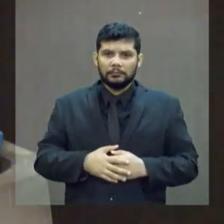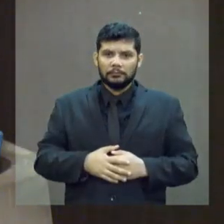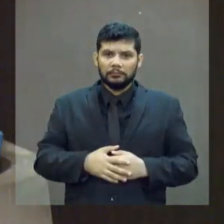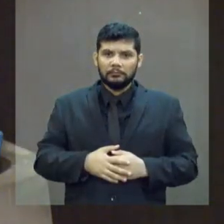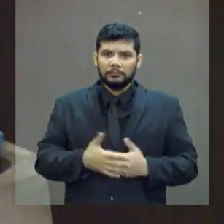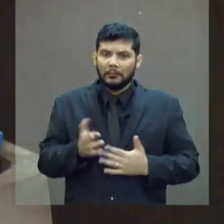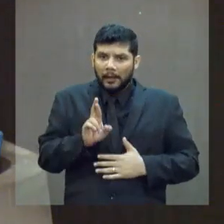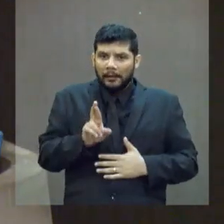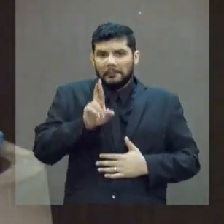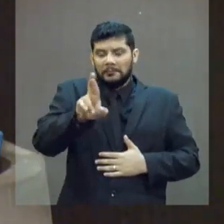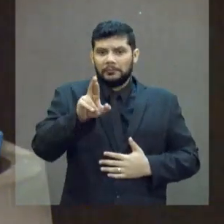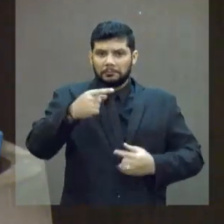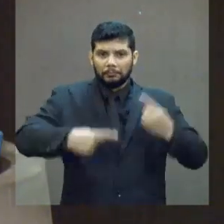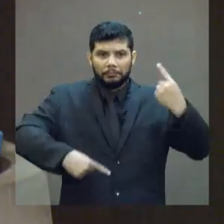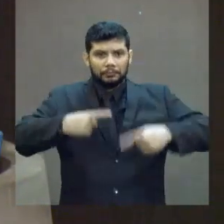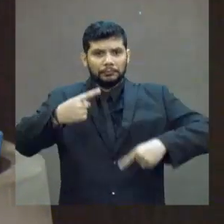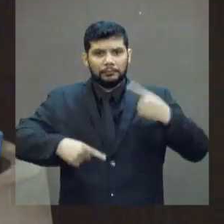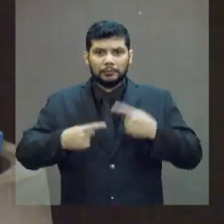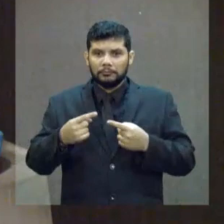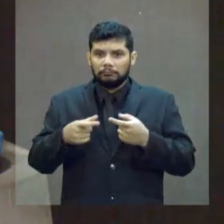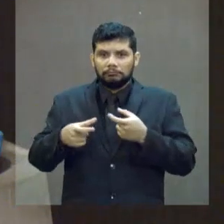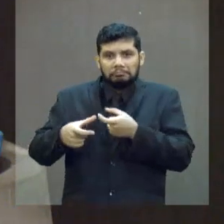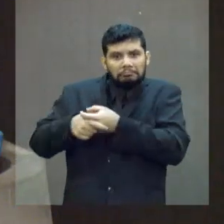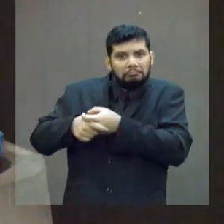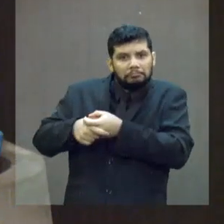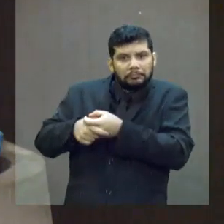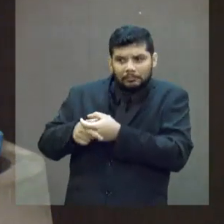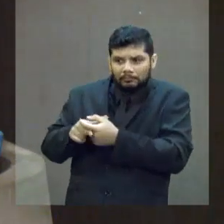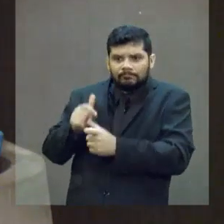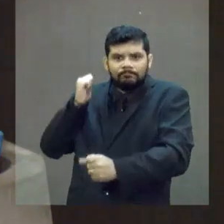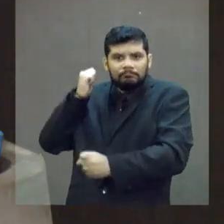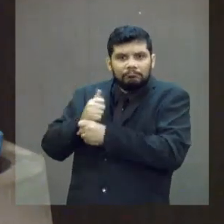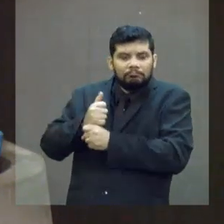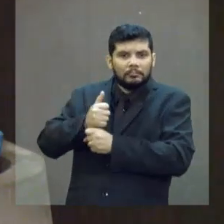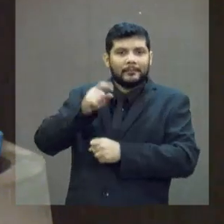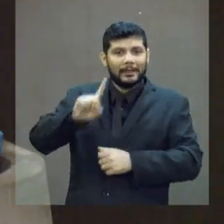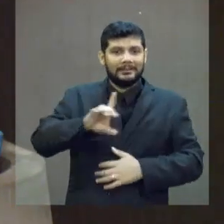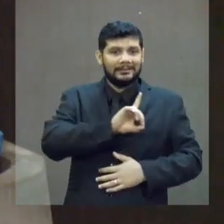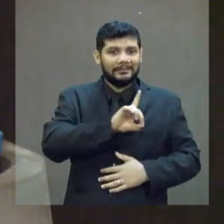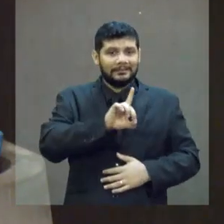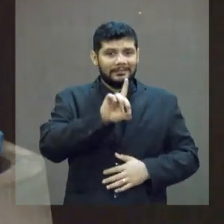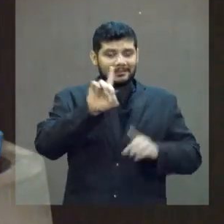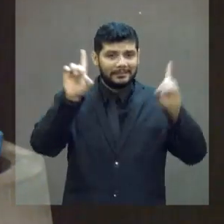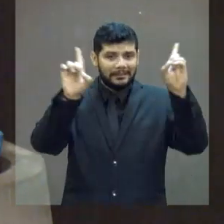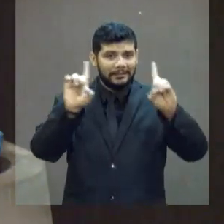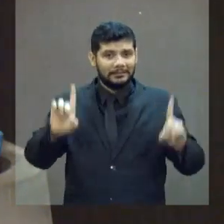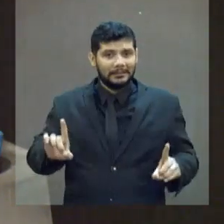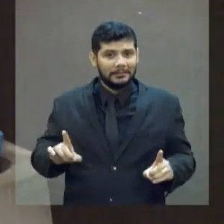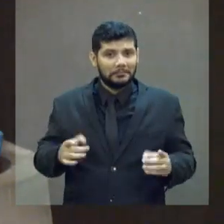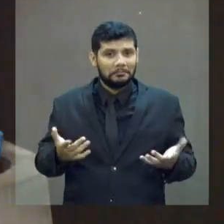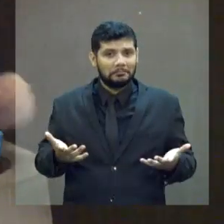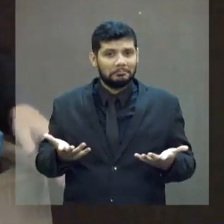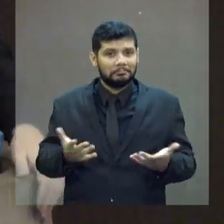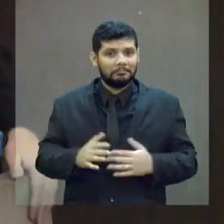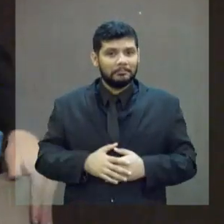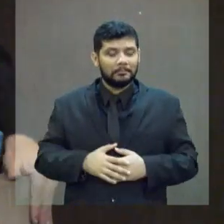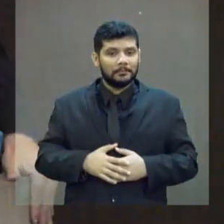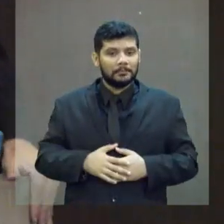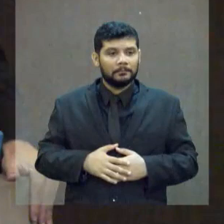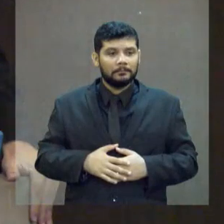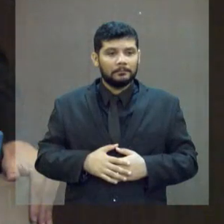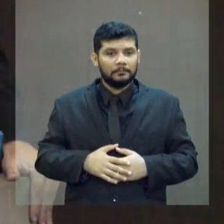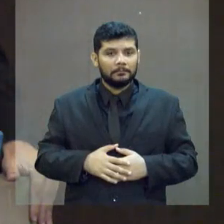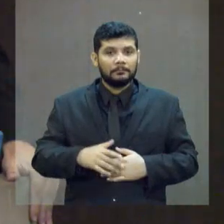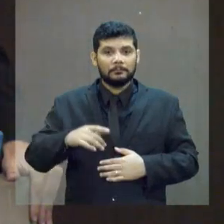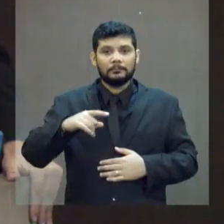espaços de representação política que são ocupados por pessoas com deficiência, as mais diversas. Temos ainda, repito, veja,